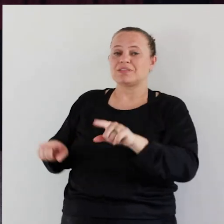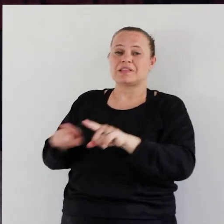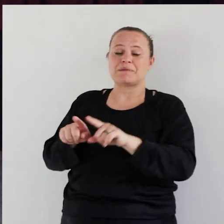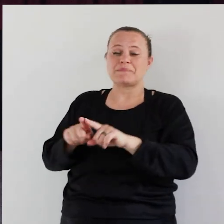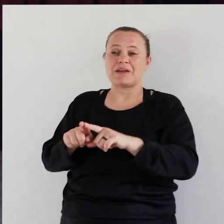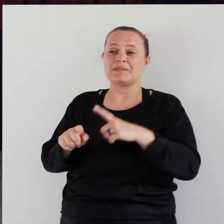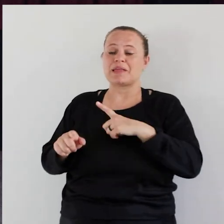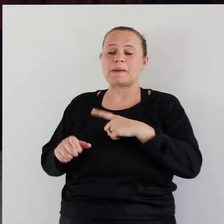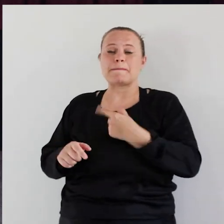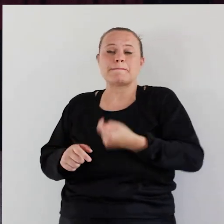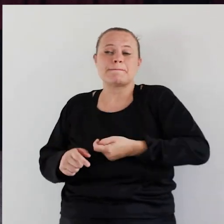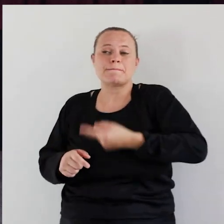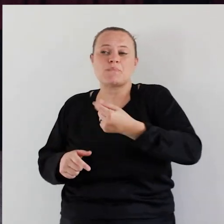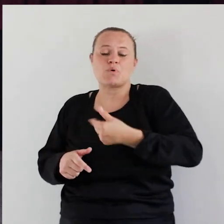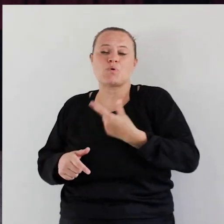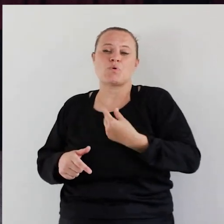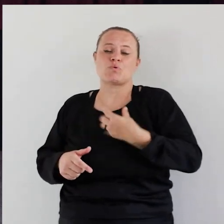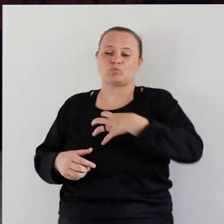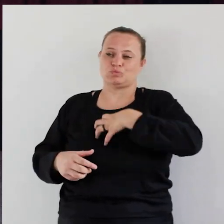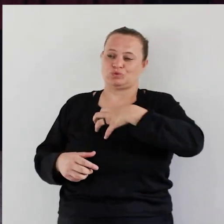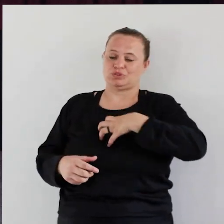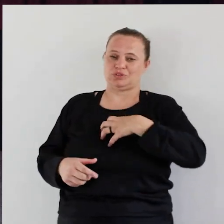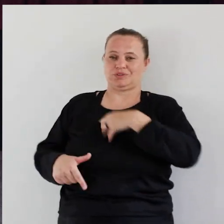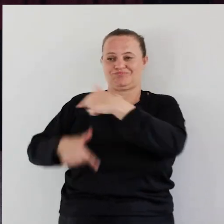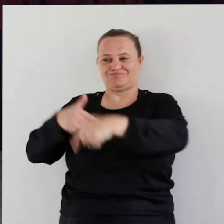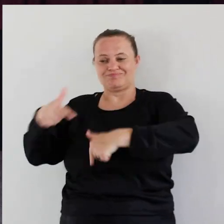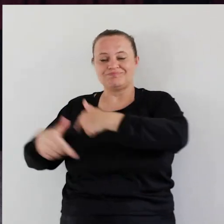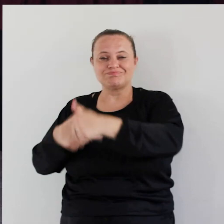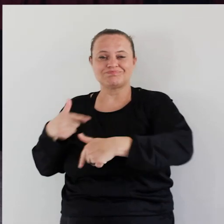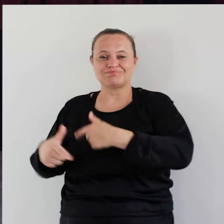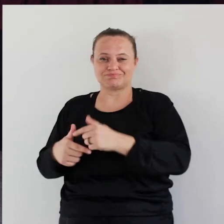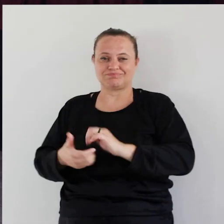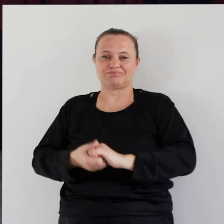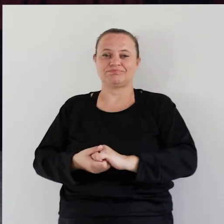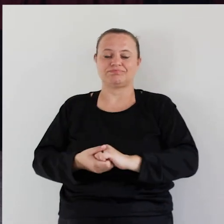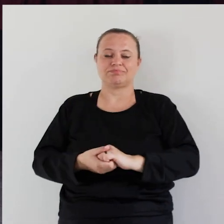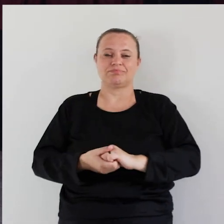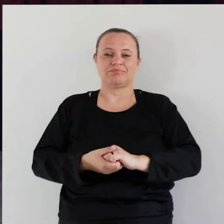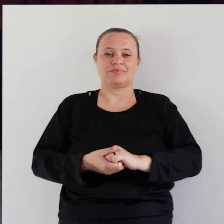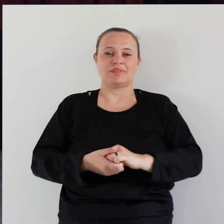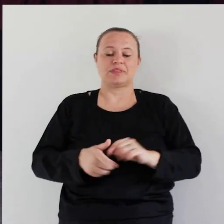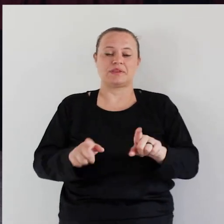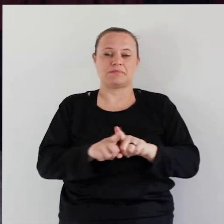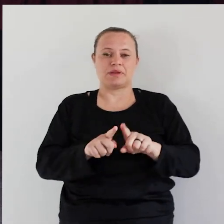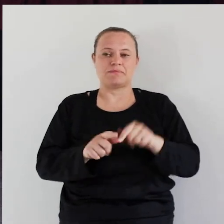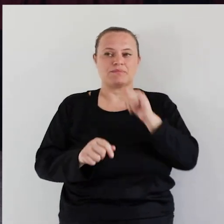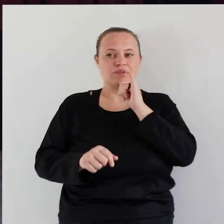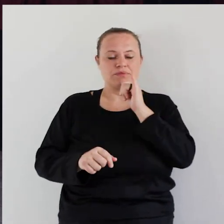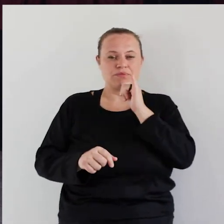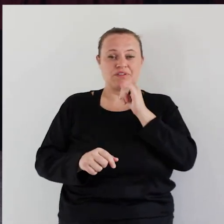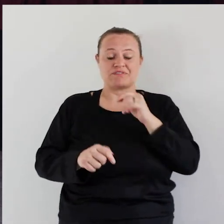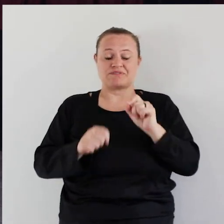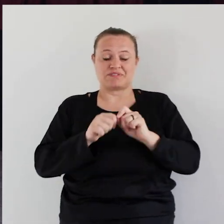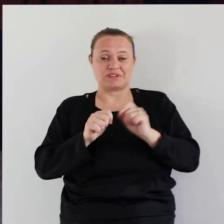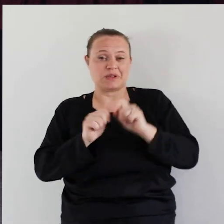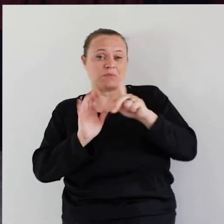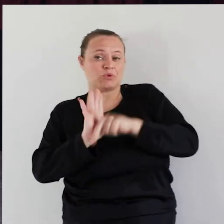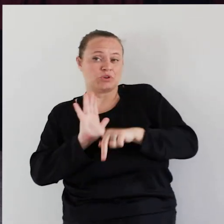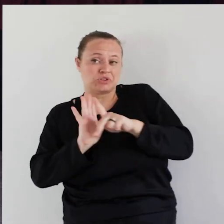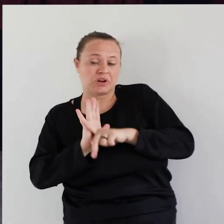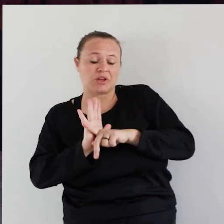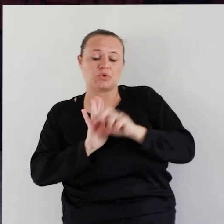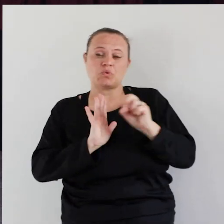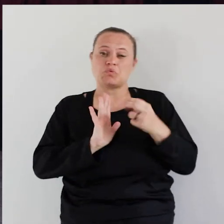que vai estar relacionado à dificuldade de reconhecimento, à precariedade nas condições de trabalho, né? Instabilidade no